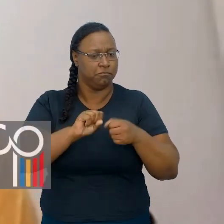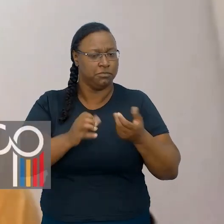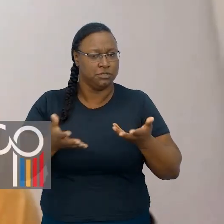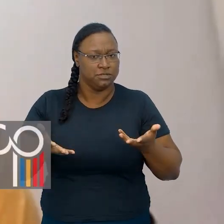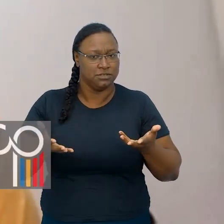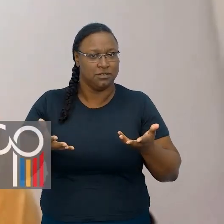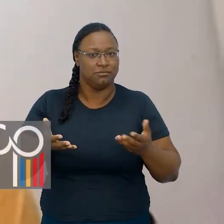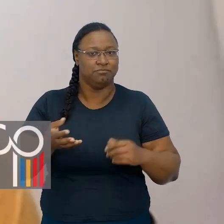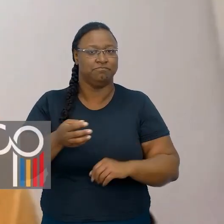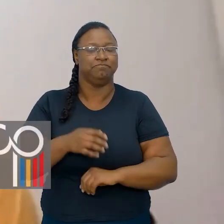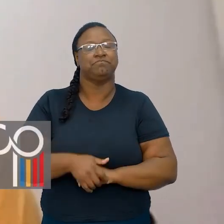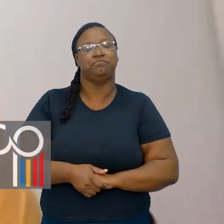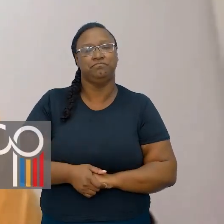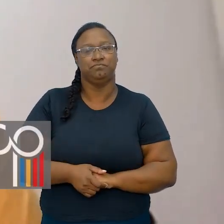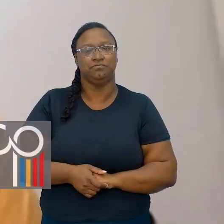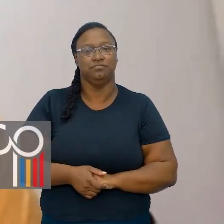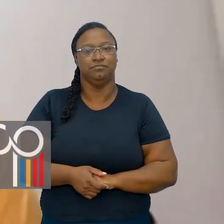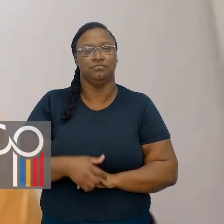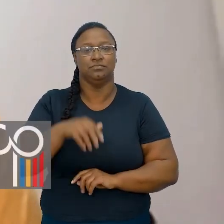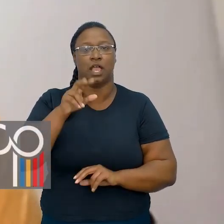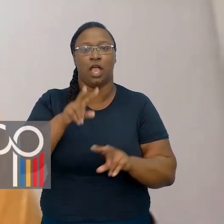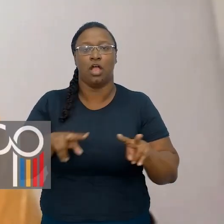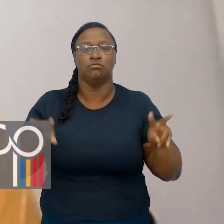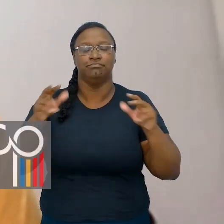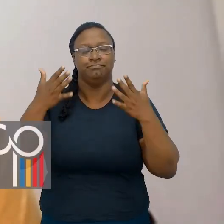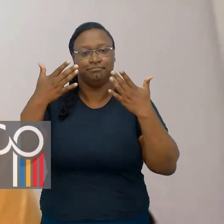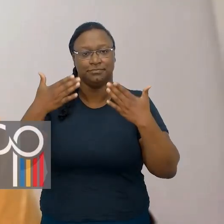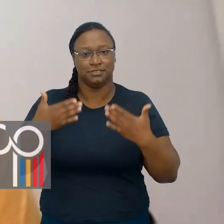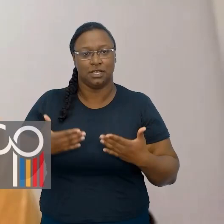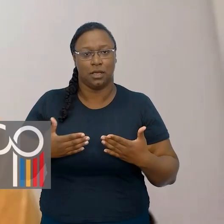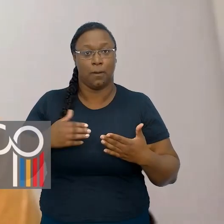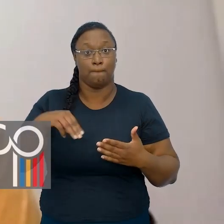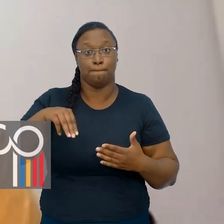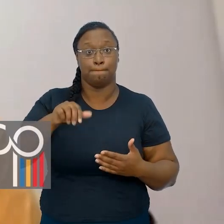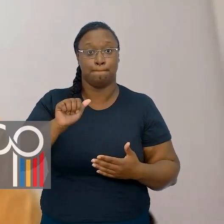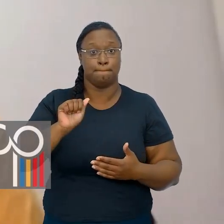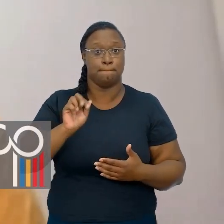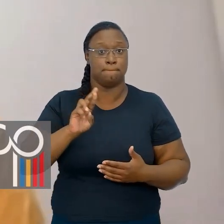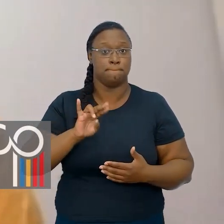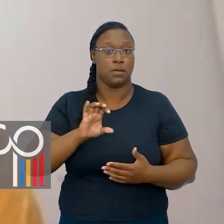ano série. Eu vou fazer a minha audiodescrição. Eu me chamo Márcio,